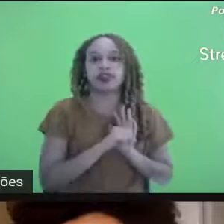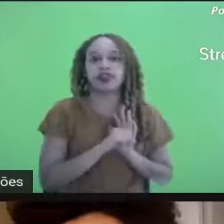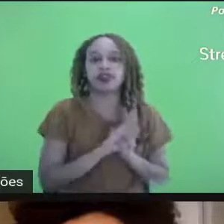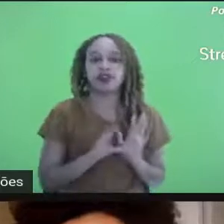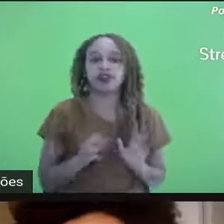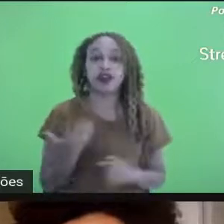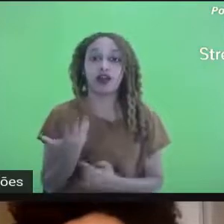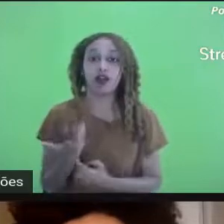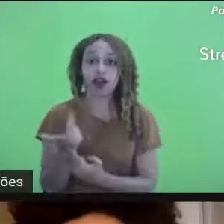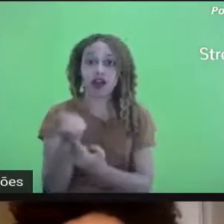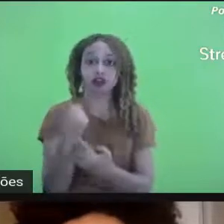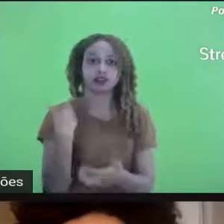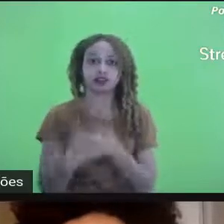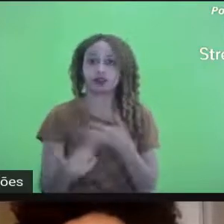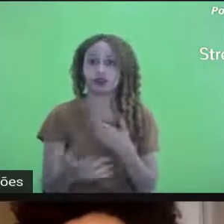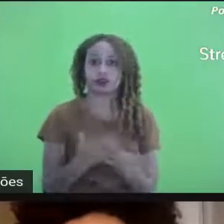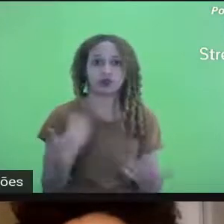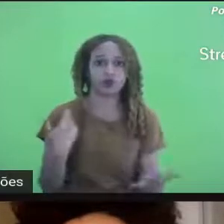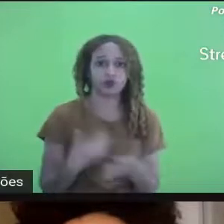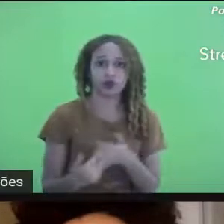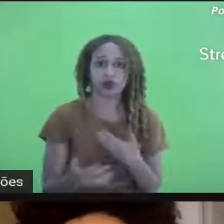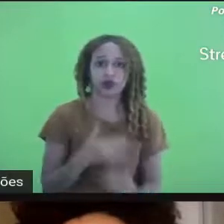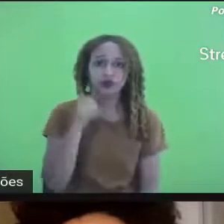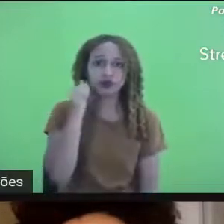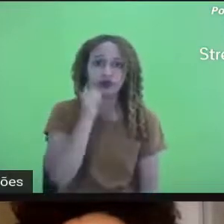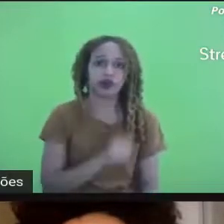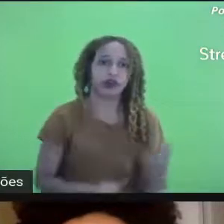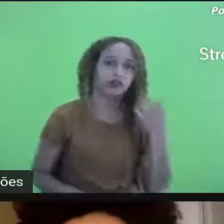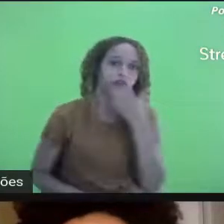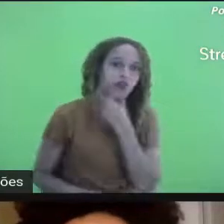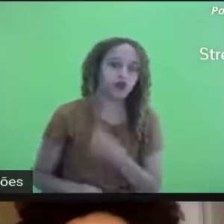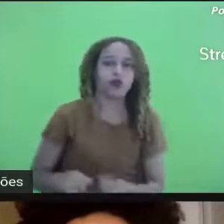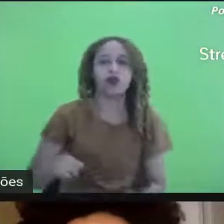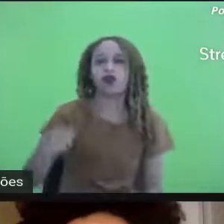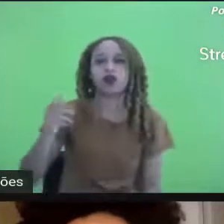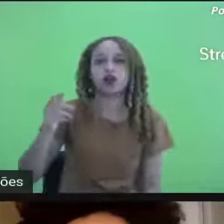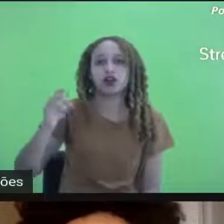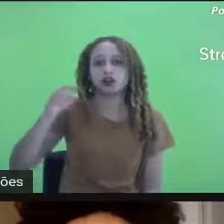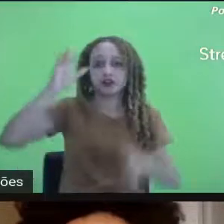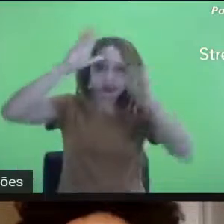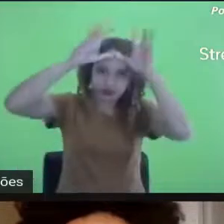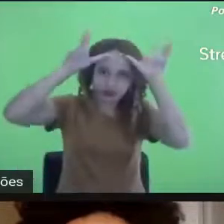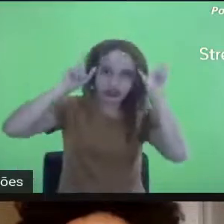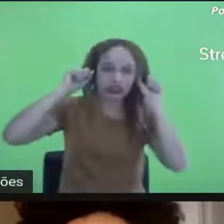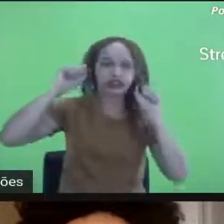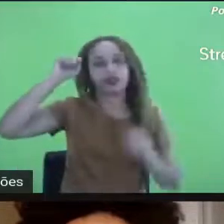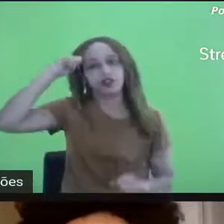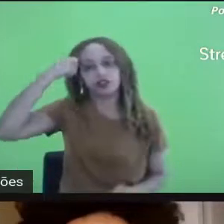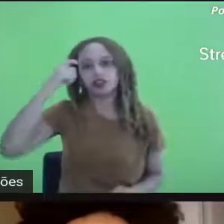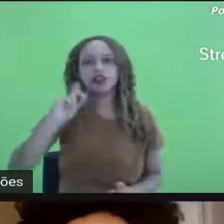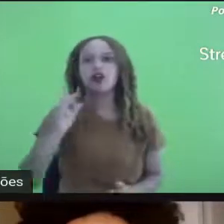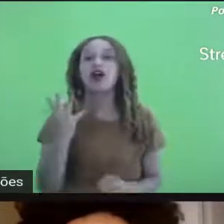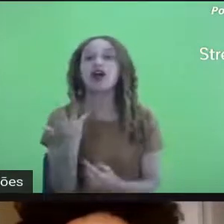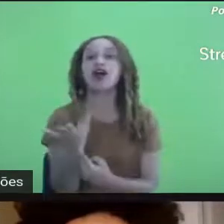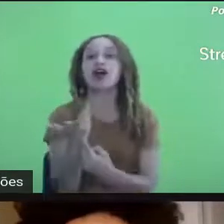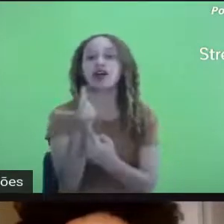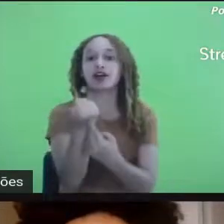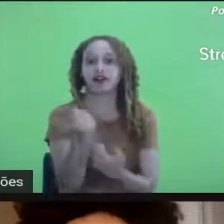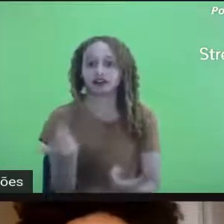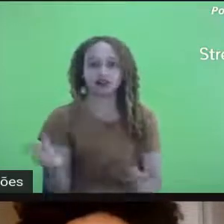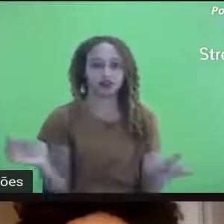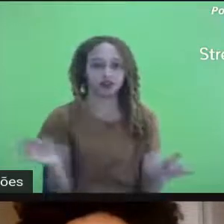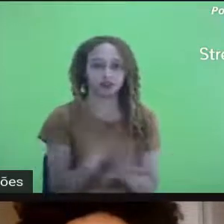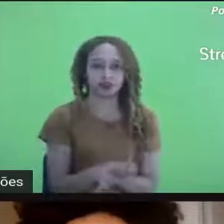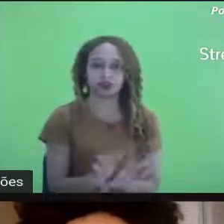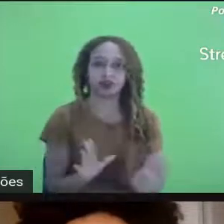importa que foi um indígena que fez, que foi uma mulher, que foi uma quilombola, que foi uma pessoa negra, é arte e acabou, né? Então, o